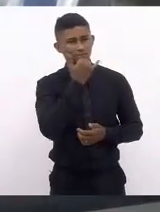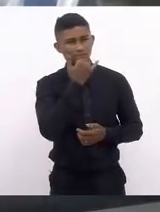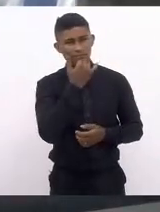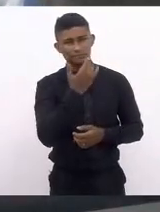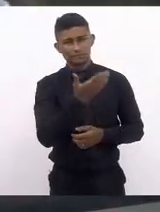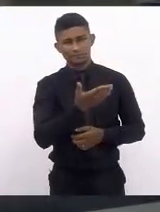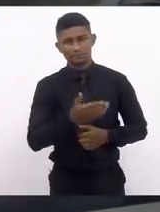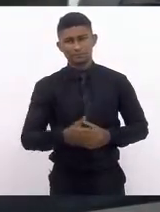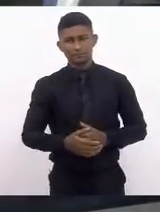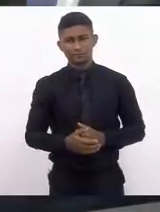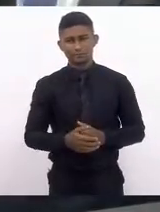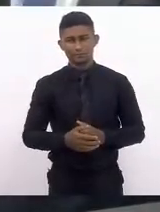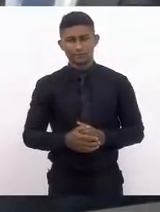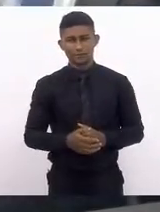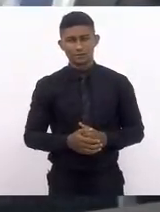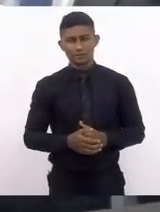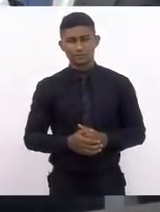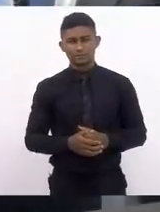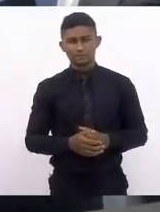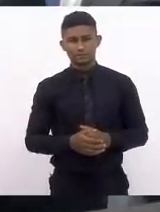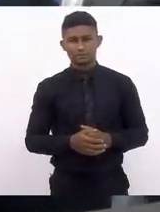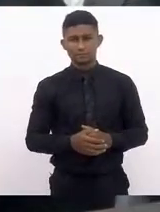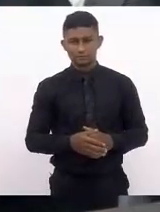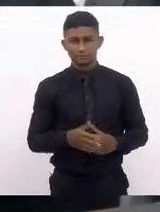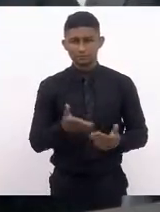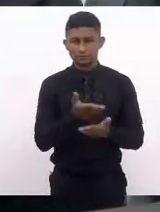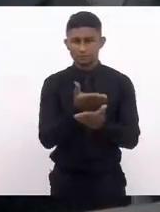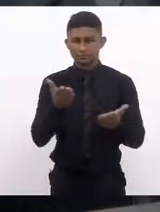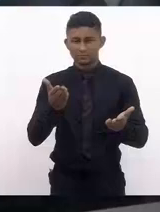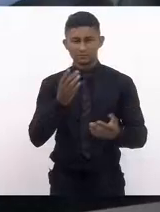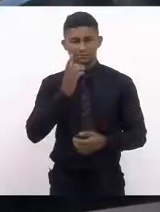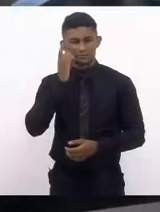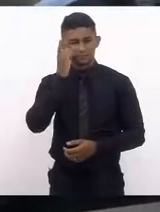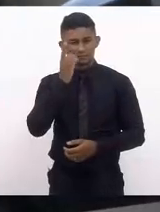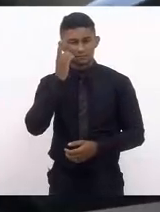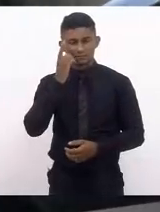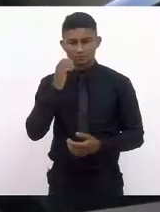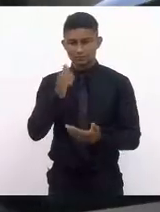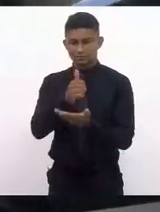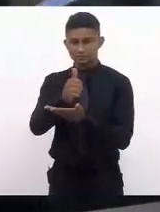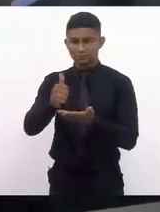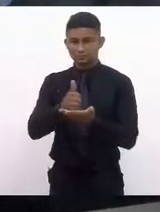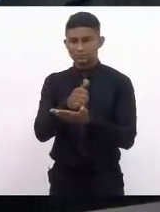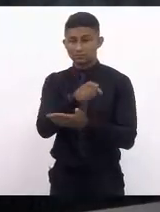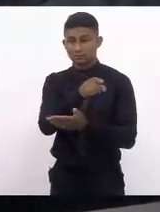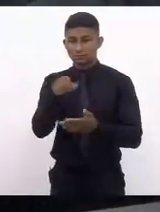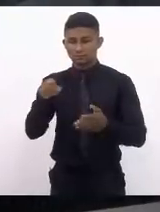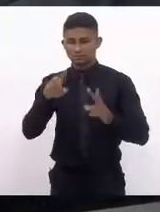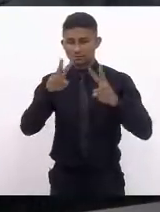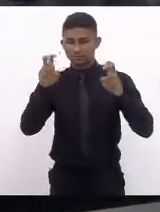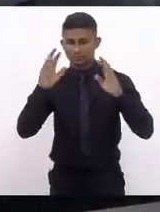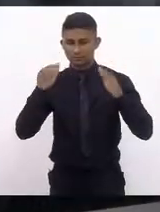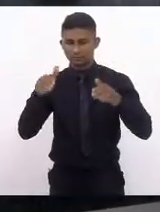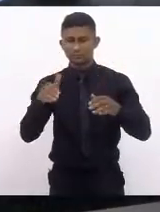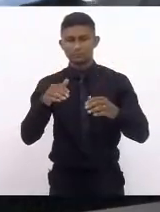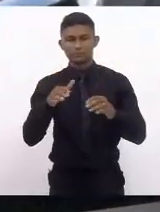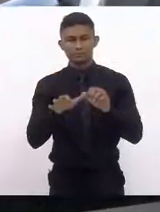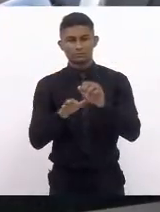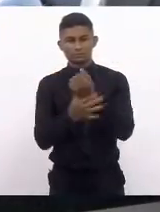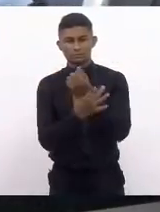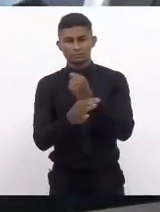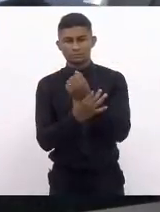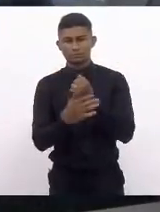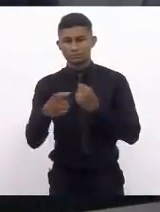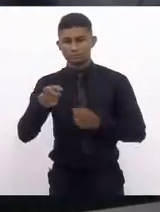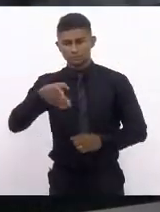excelência desculpas a deputados da base que trabalham a segurança pública me dirigi ao